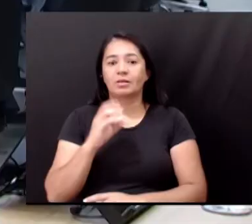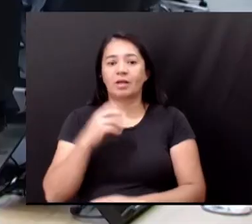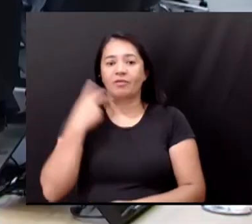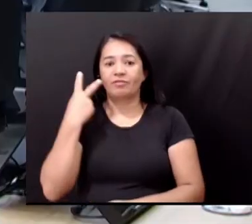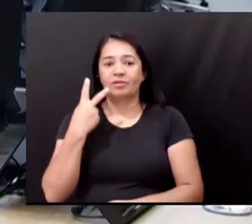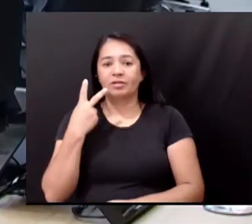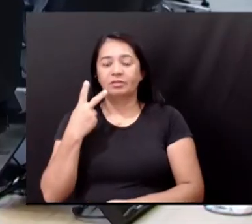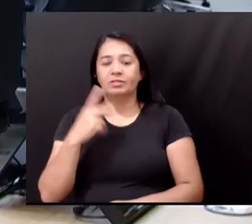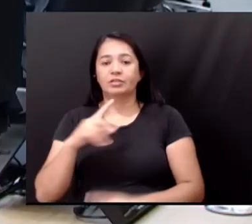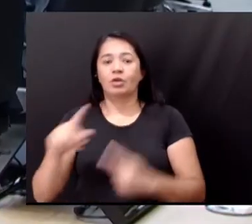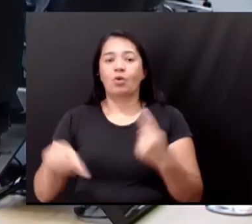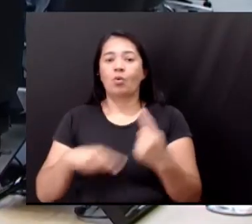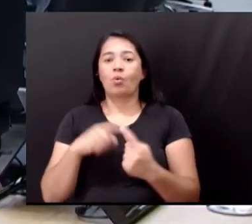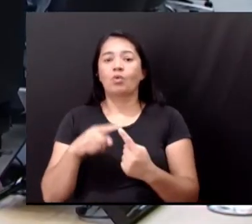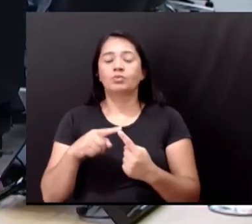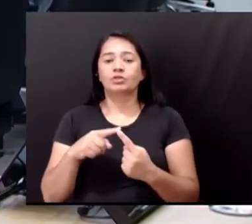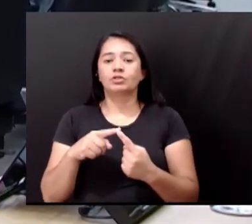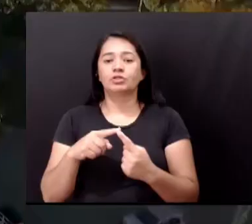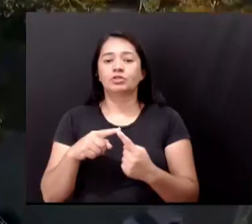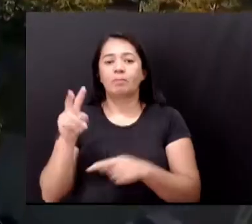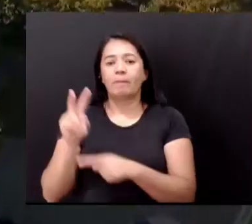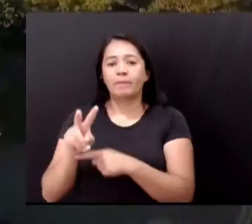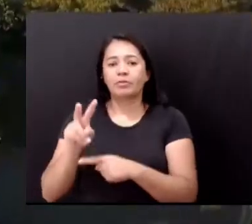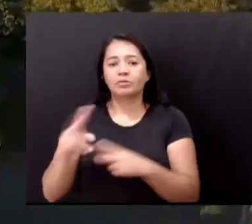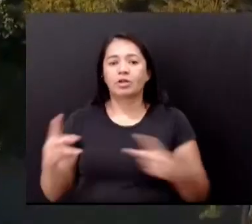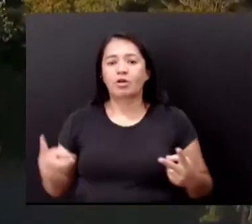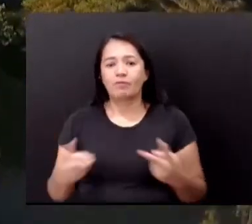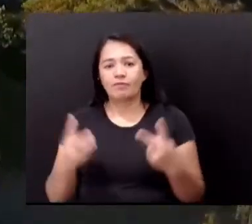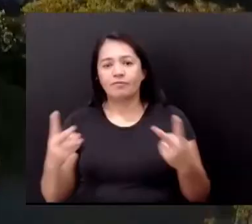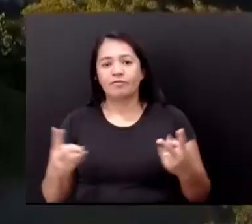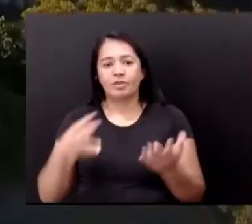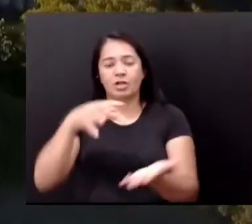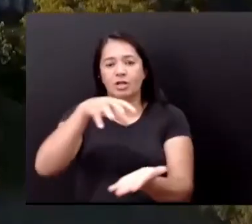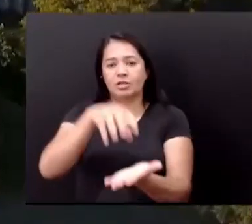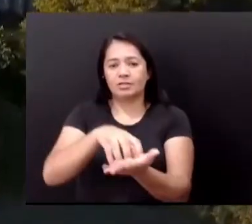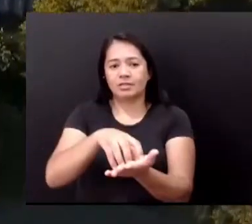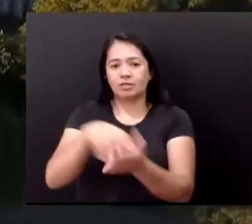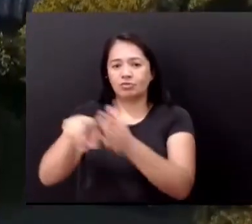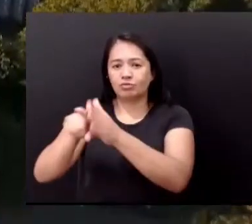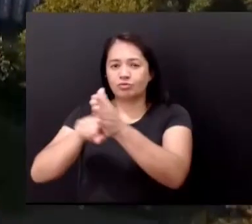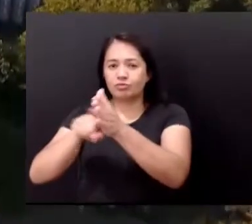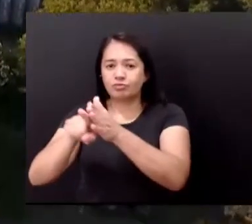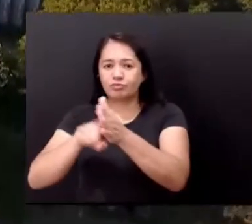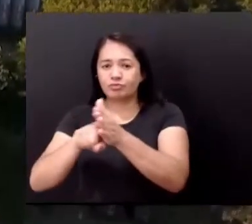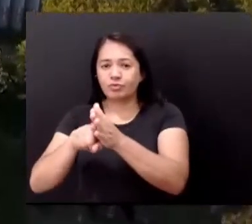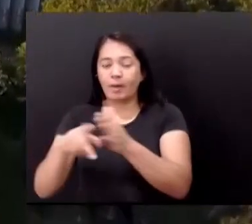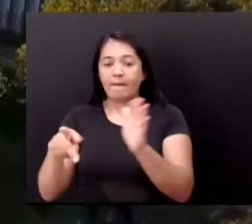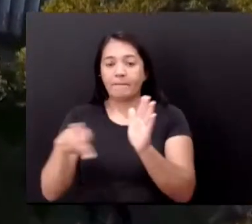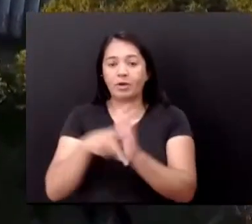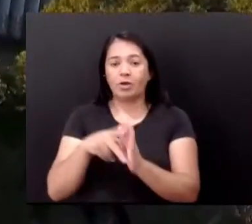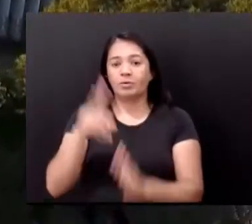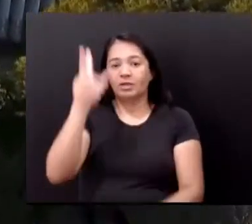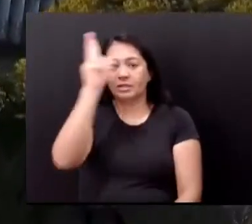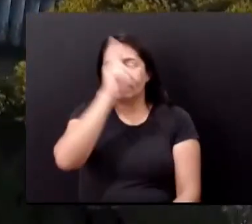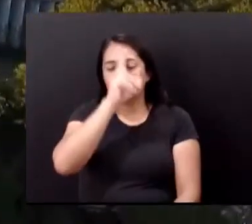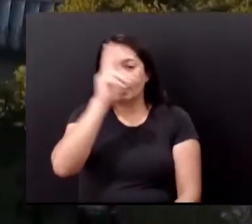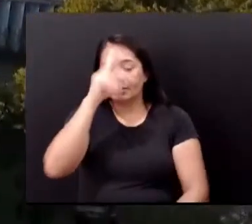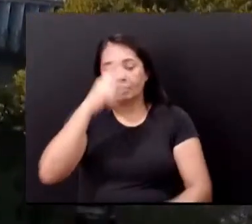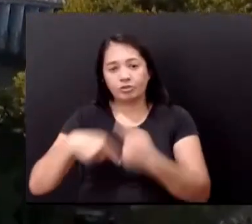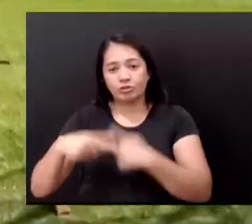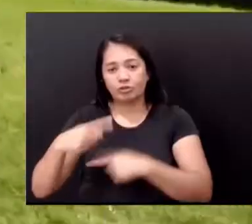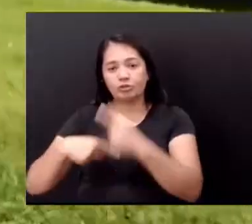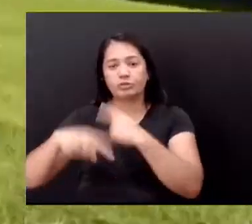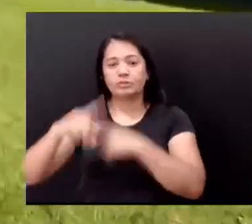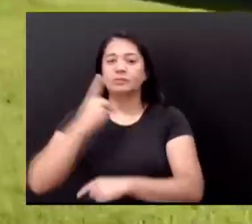objetivo proteger e valorizar centros de pesquisas que fazem parte da história e do desenvolvimento de